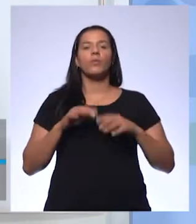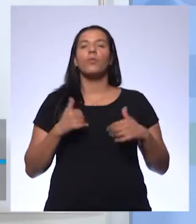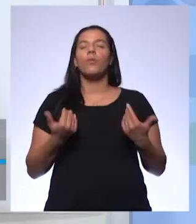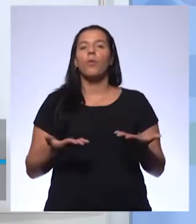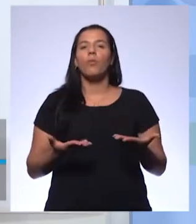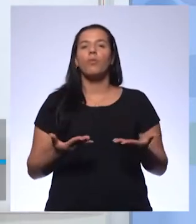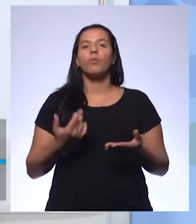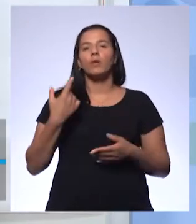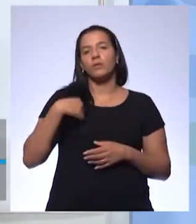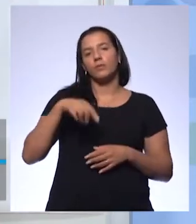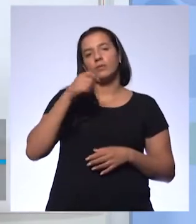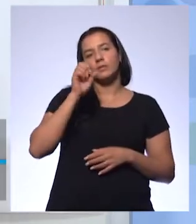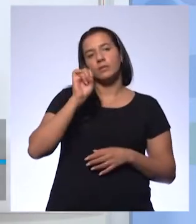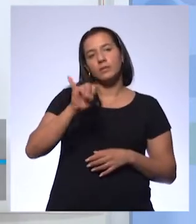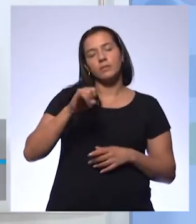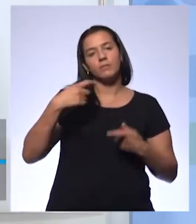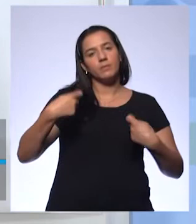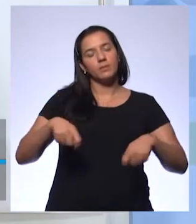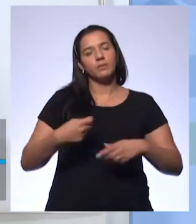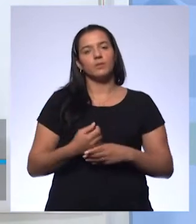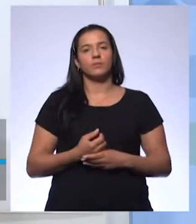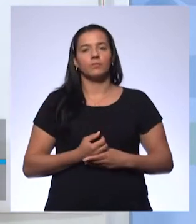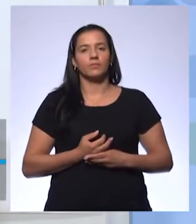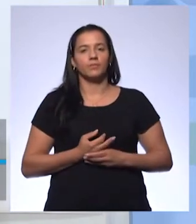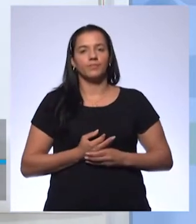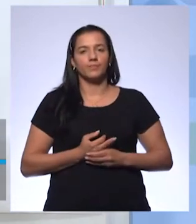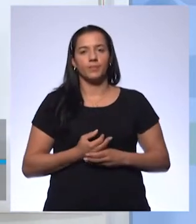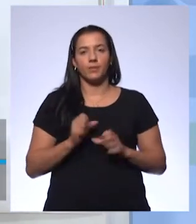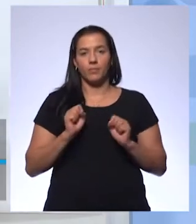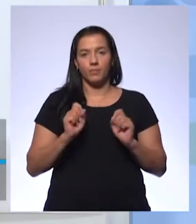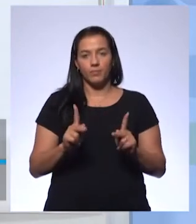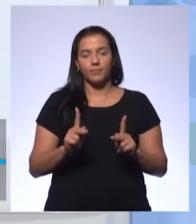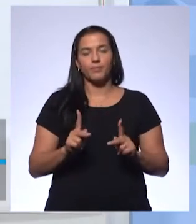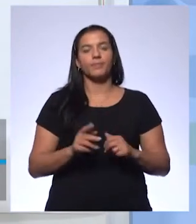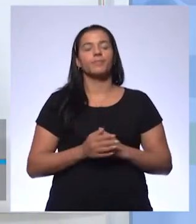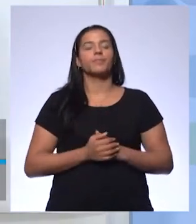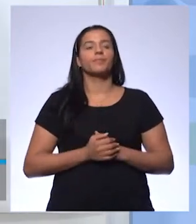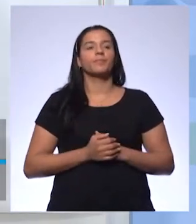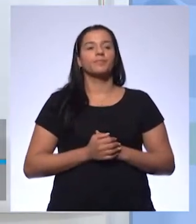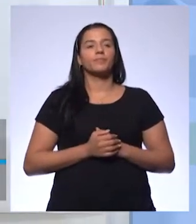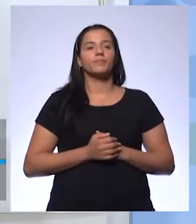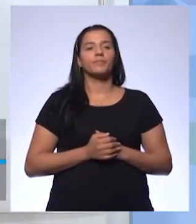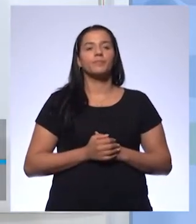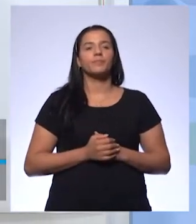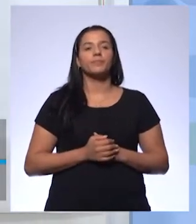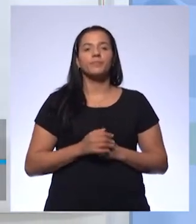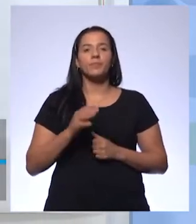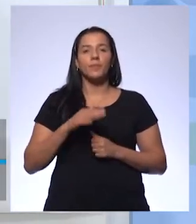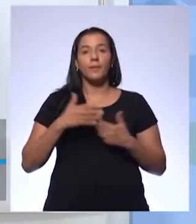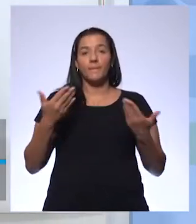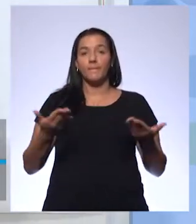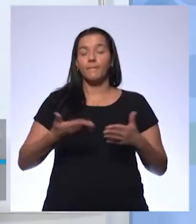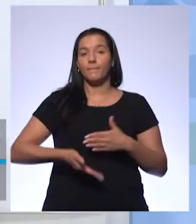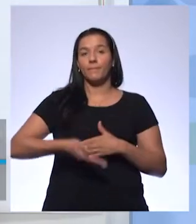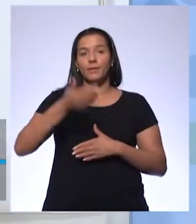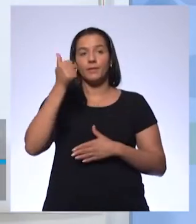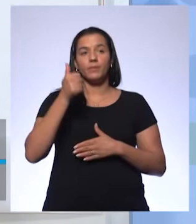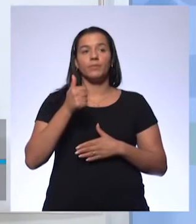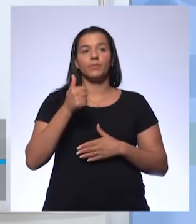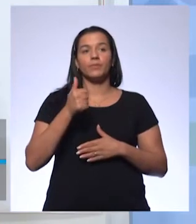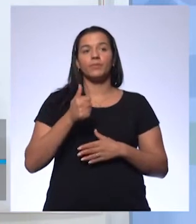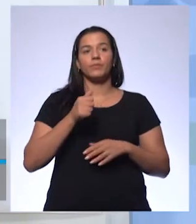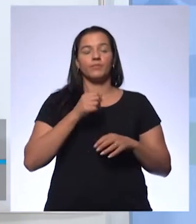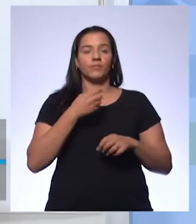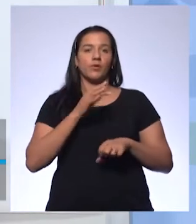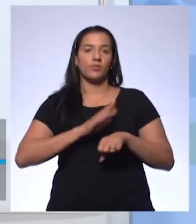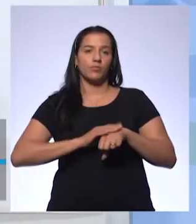antibiótico corretamente, se for preciso o antibiótico. Tá bom? Então isso é importante. Mas melhor do que ficar doente, vovó já me dizia,